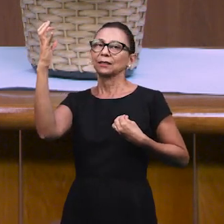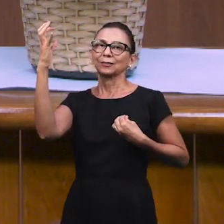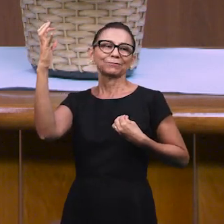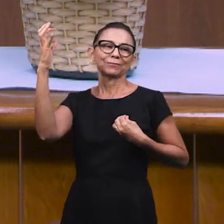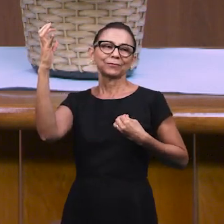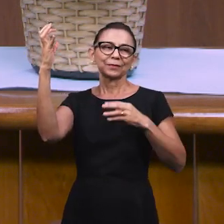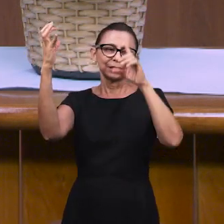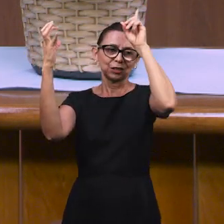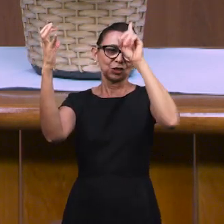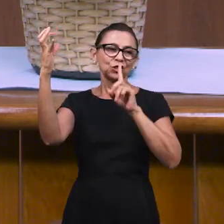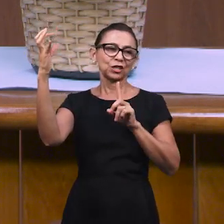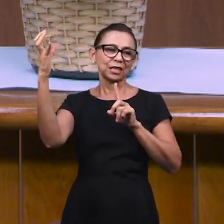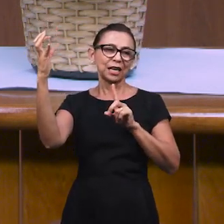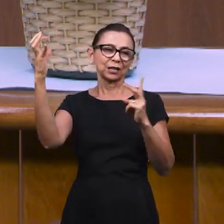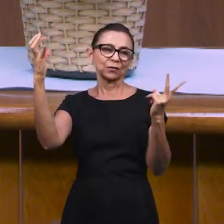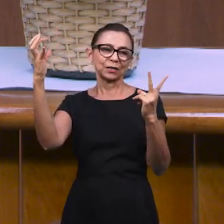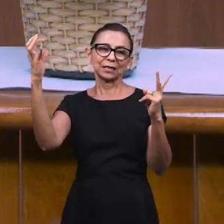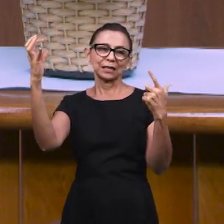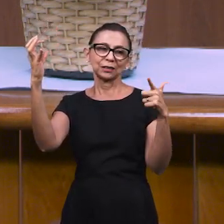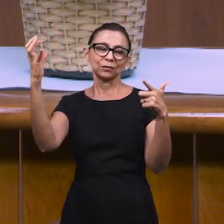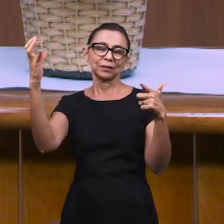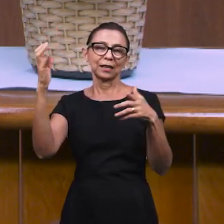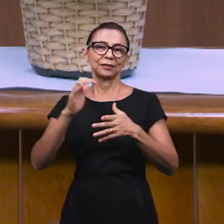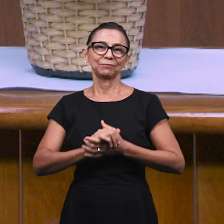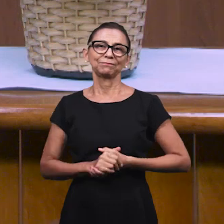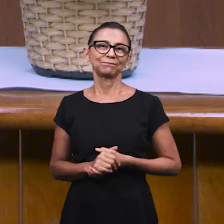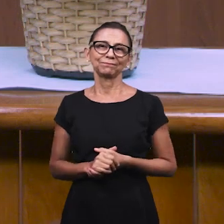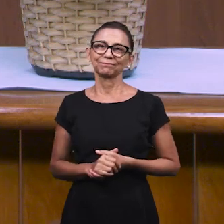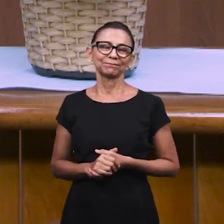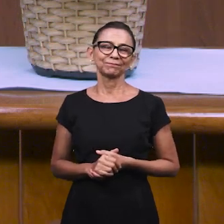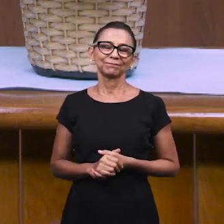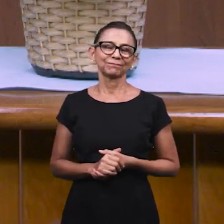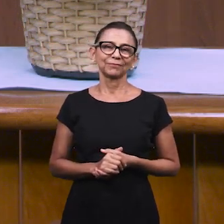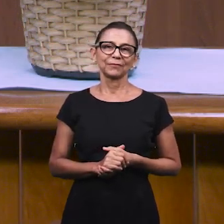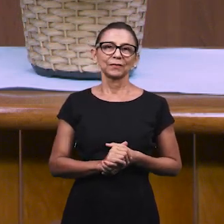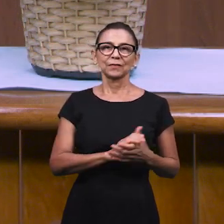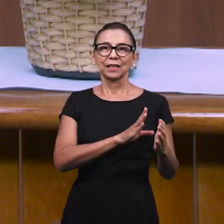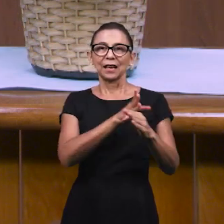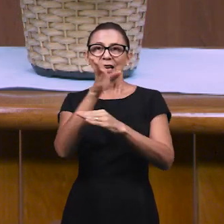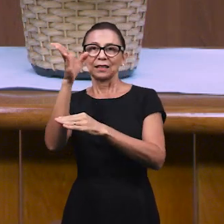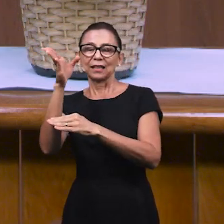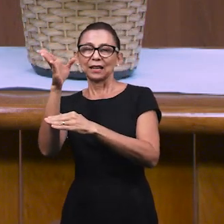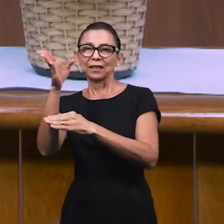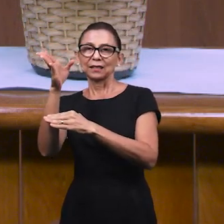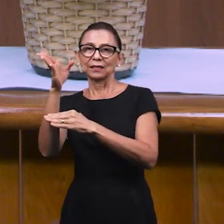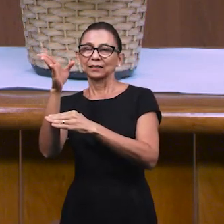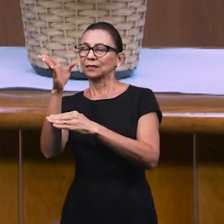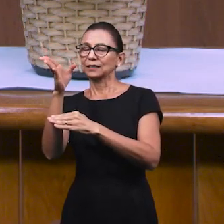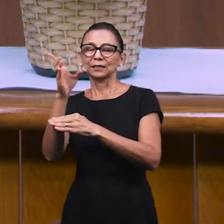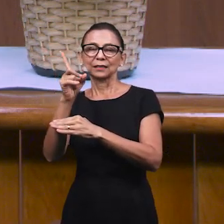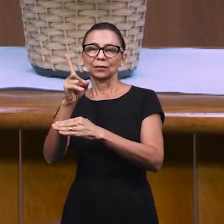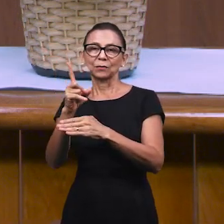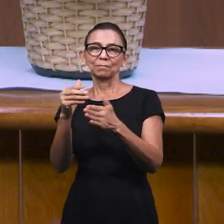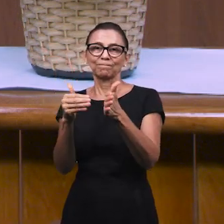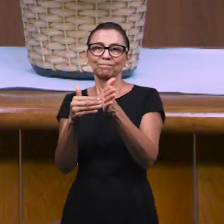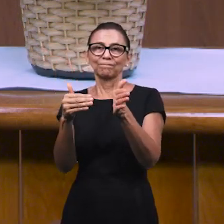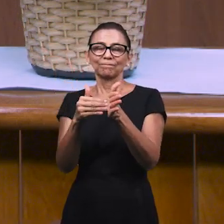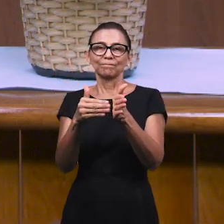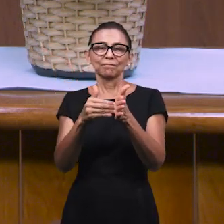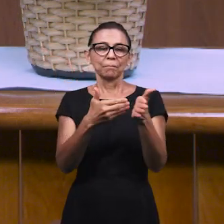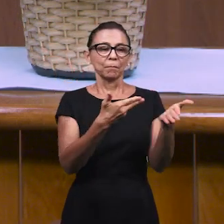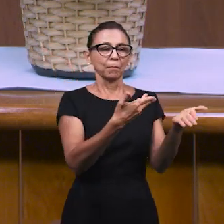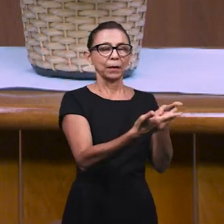condição que você está. Você caiu pela desobediência e você não entra aqui mais. E assim o homem sai da presença de